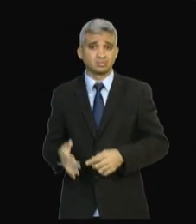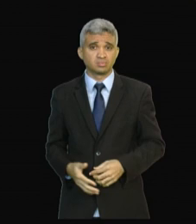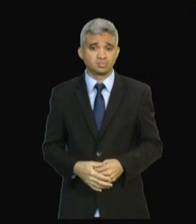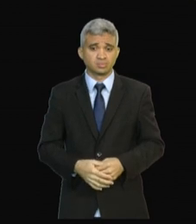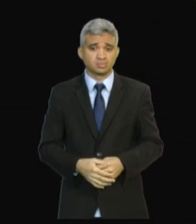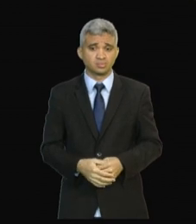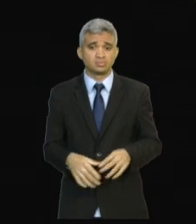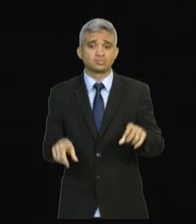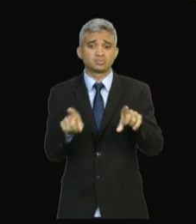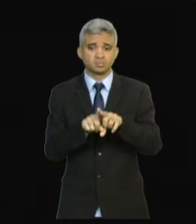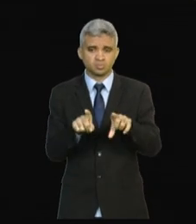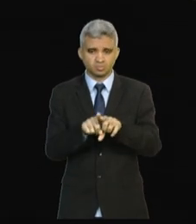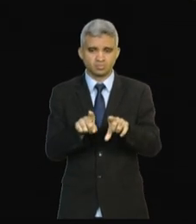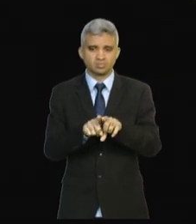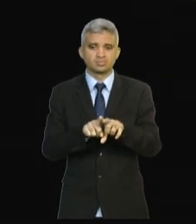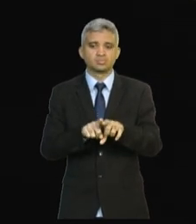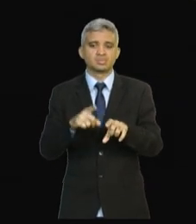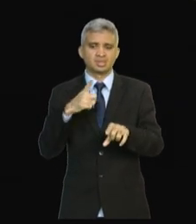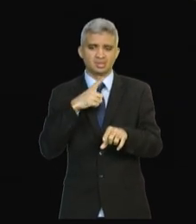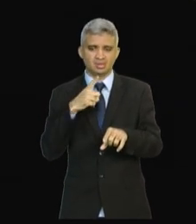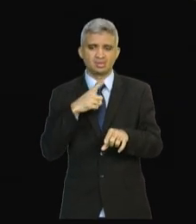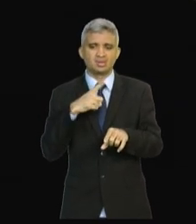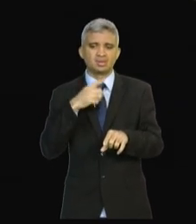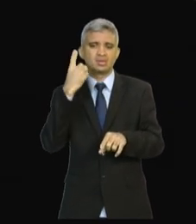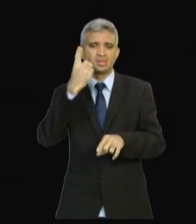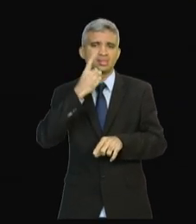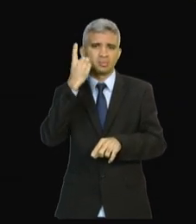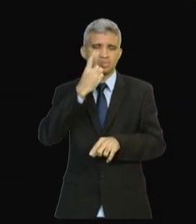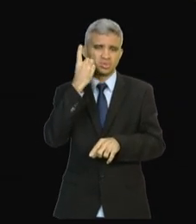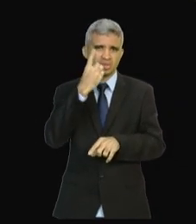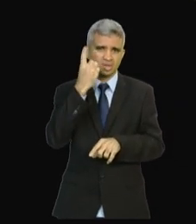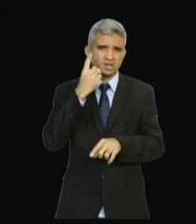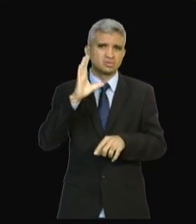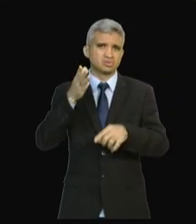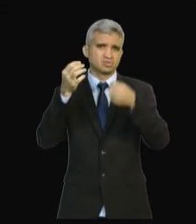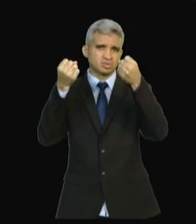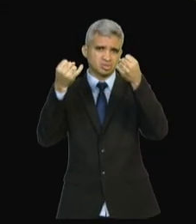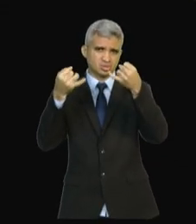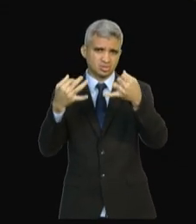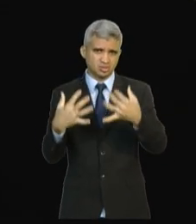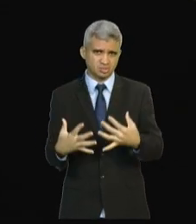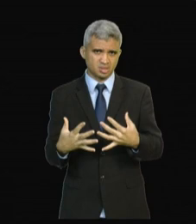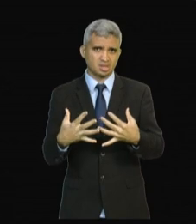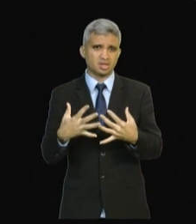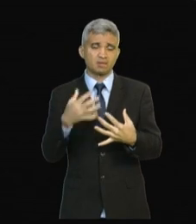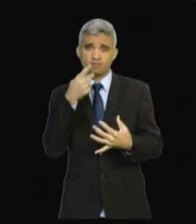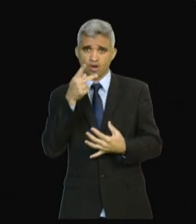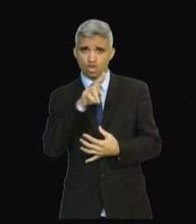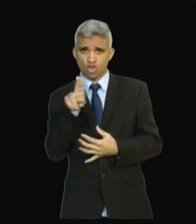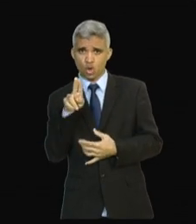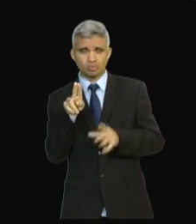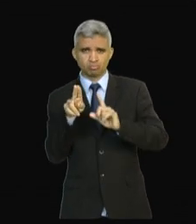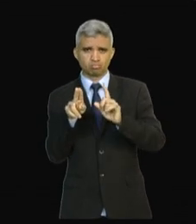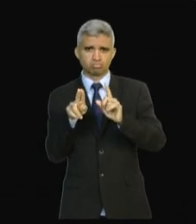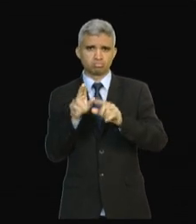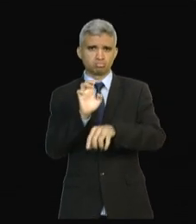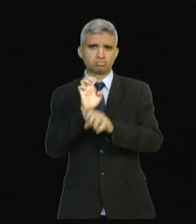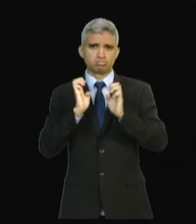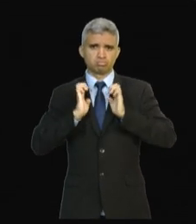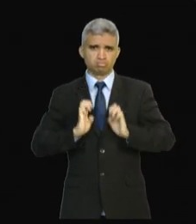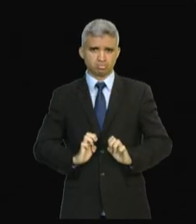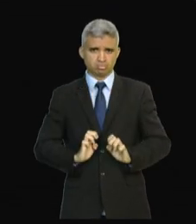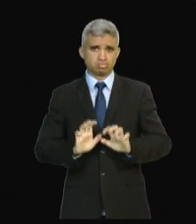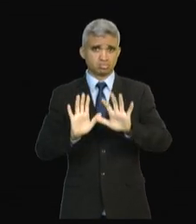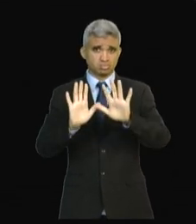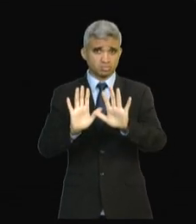vi muitos outros deputados relatar o mesmo fato. Não cito o nome por questão de ética. Mas precisa o